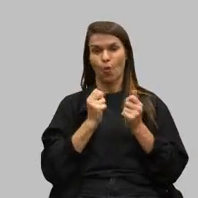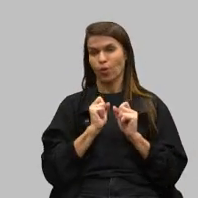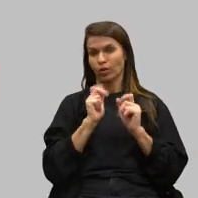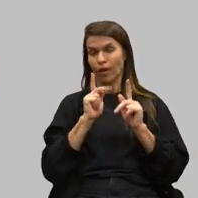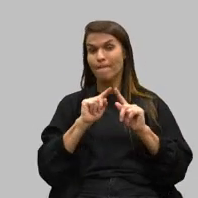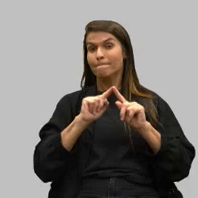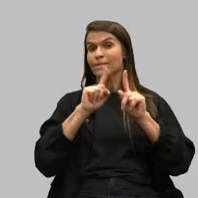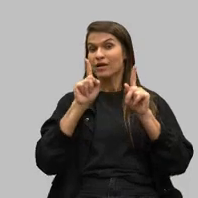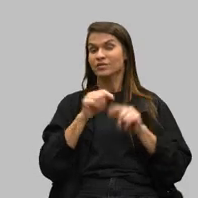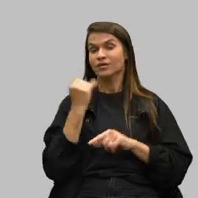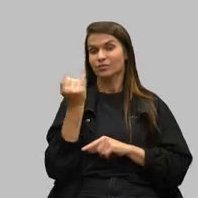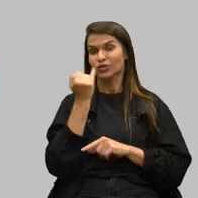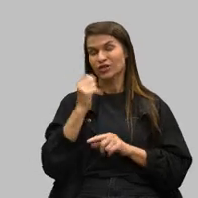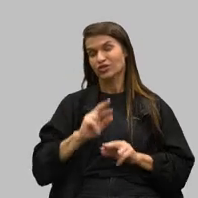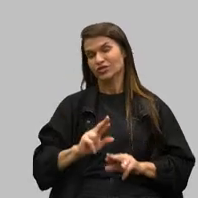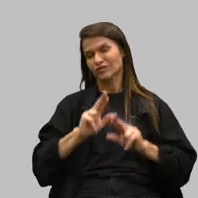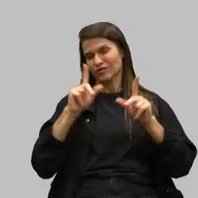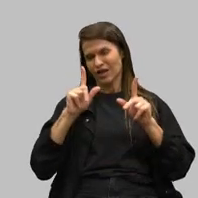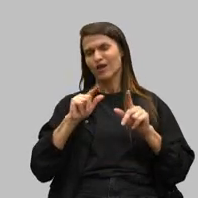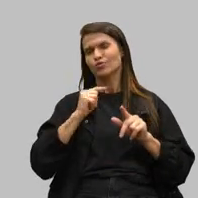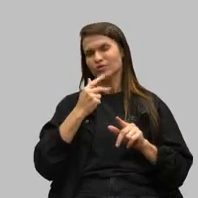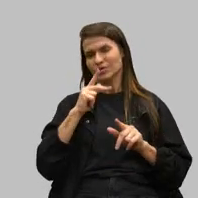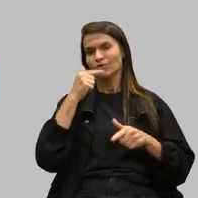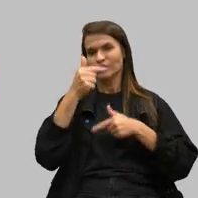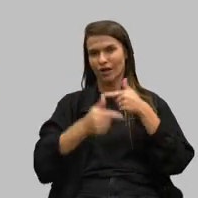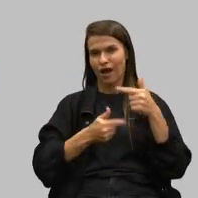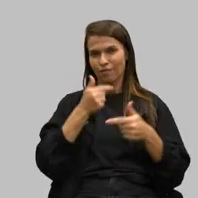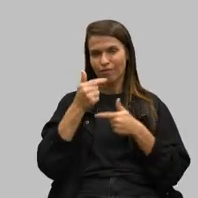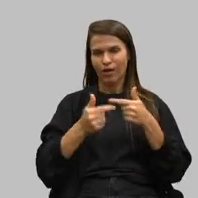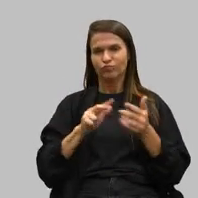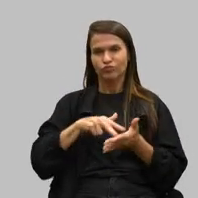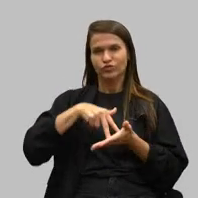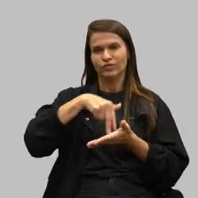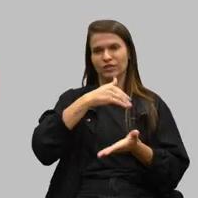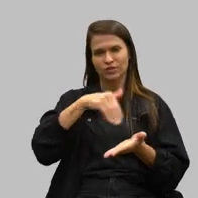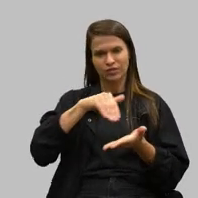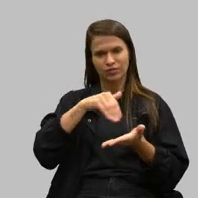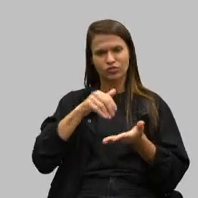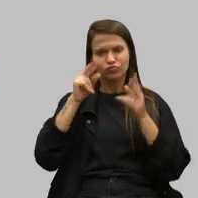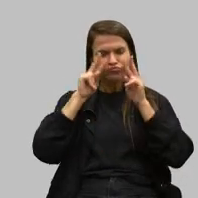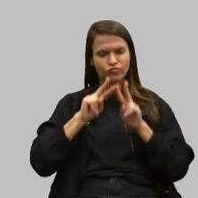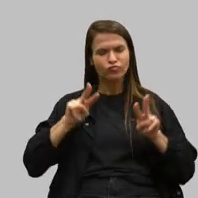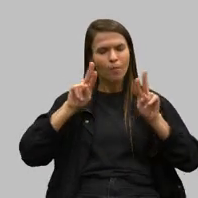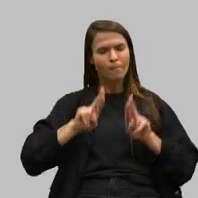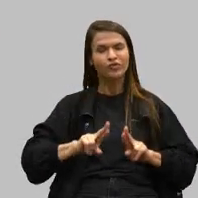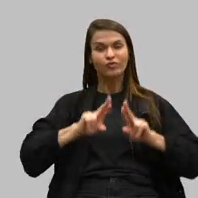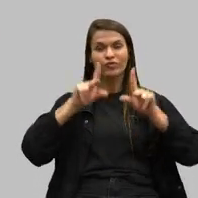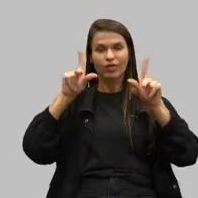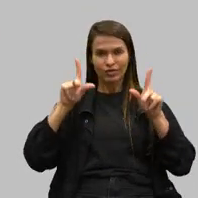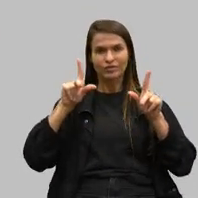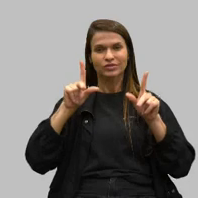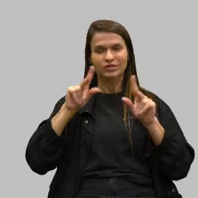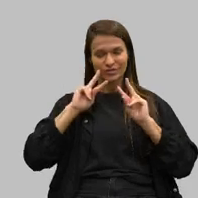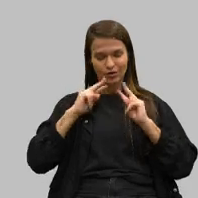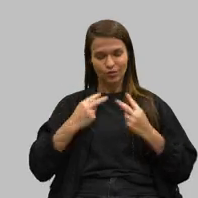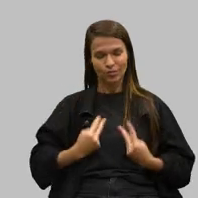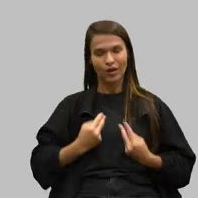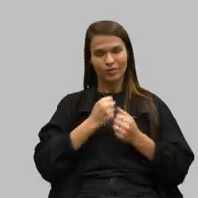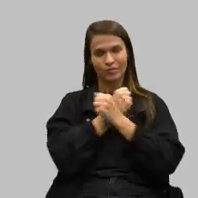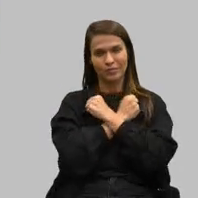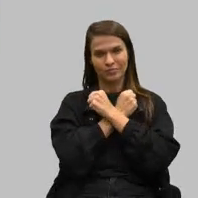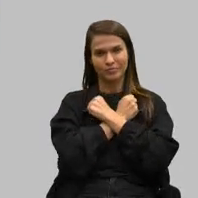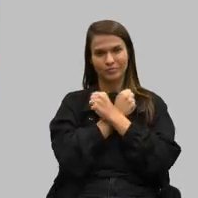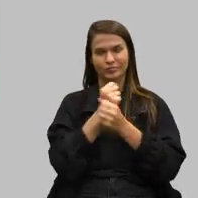a importância e diferença é o seu trabalho à frente da Secretaria com essa visão diferenciada de ser humano. Um abraço, amigo.